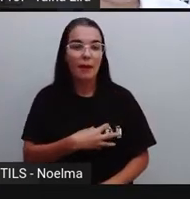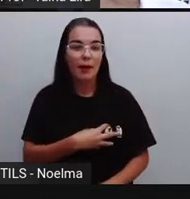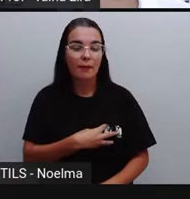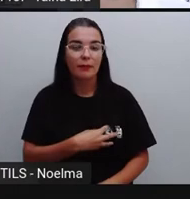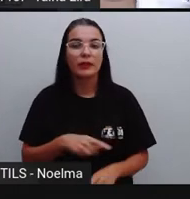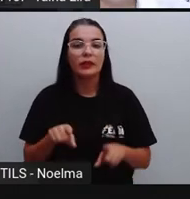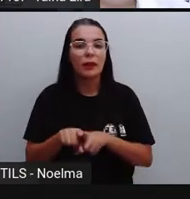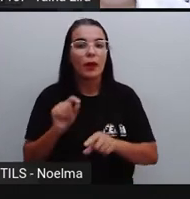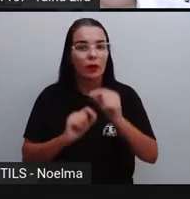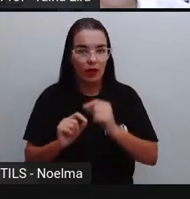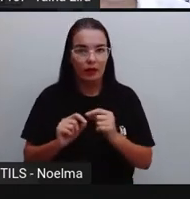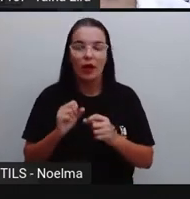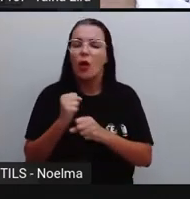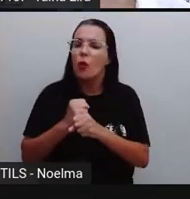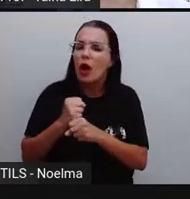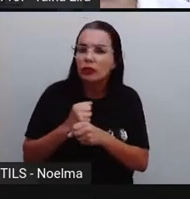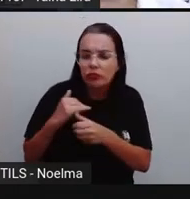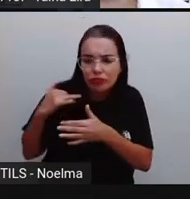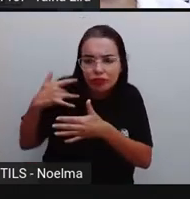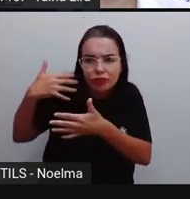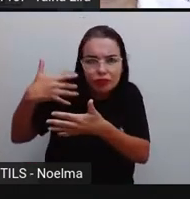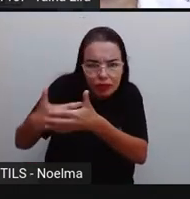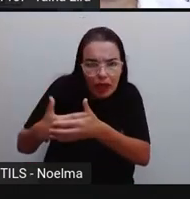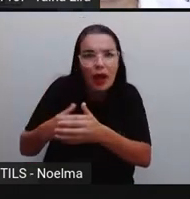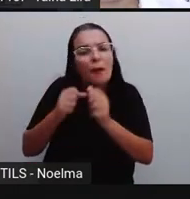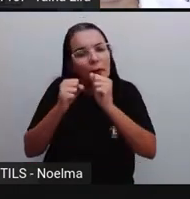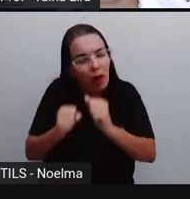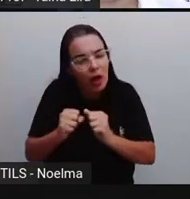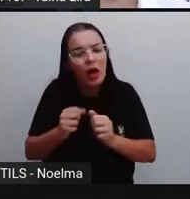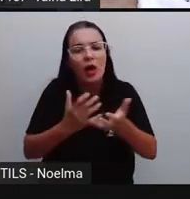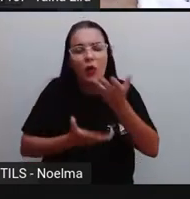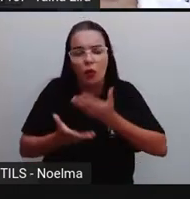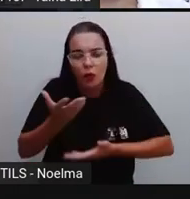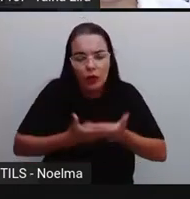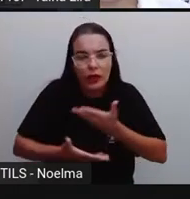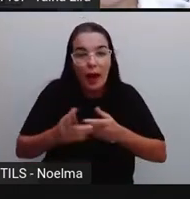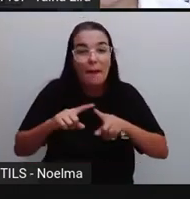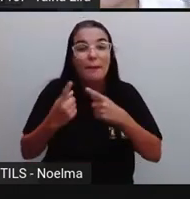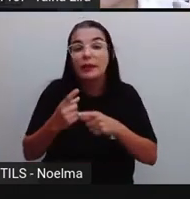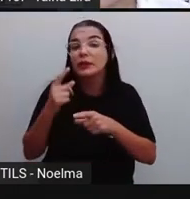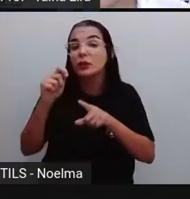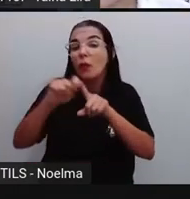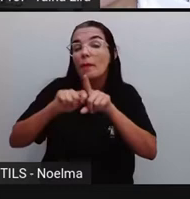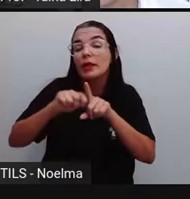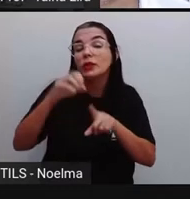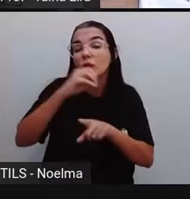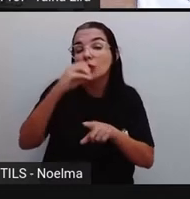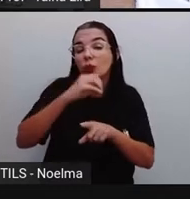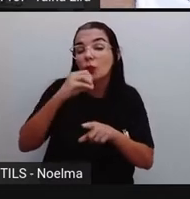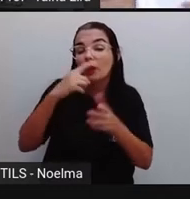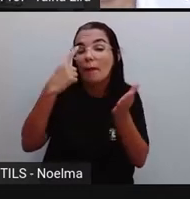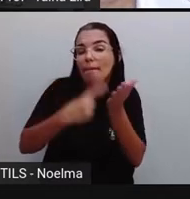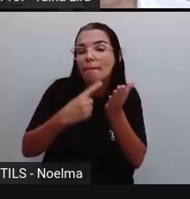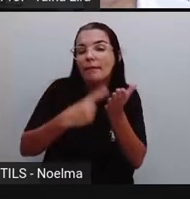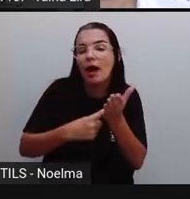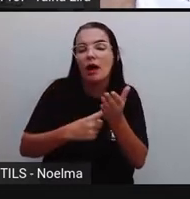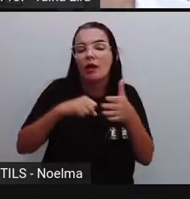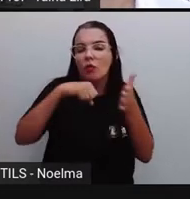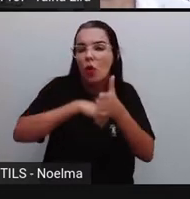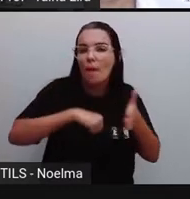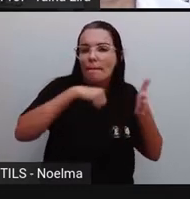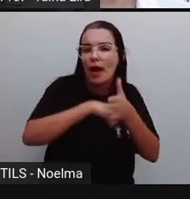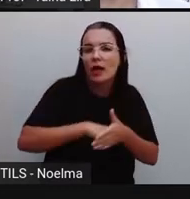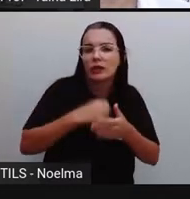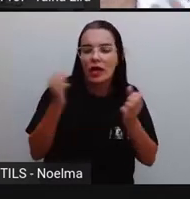as mulheres precisam se cuidar, tá bom? Mas o mês de outubro é aquele mês que marca esse combate.